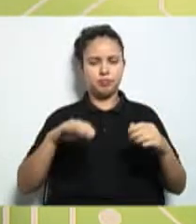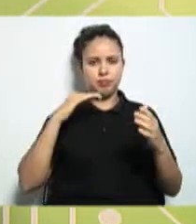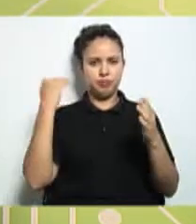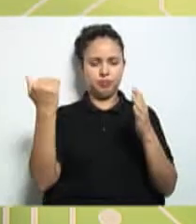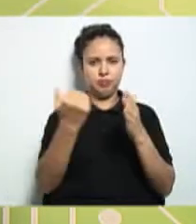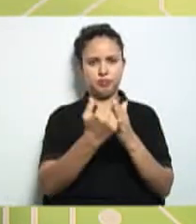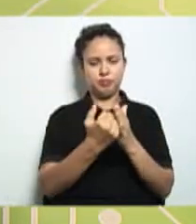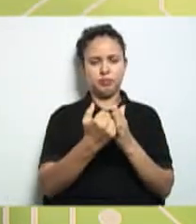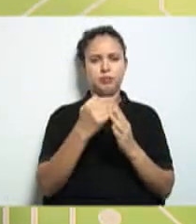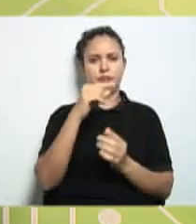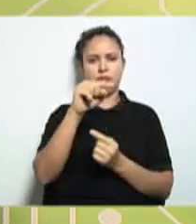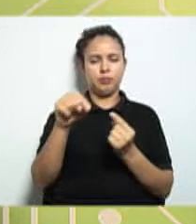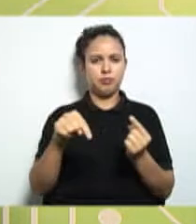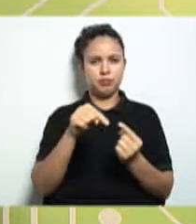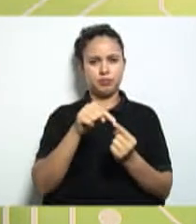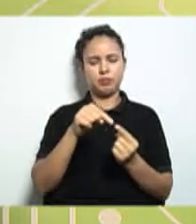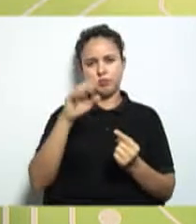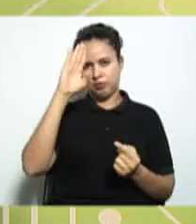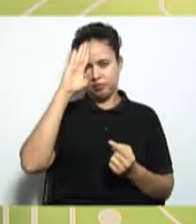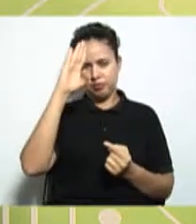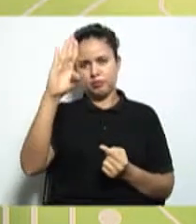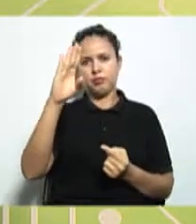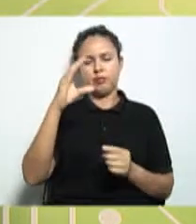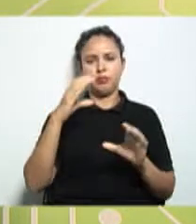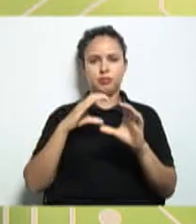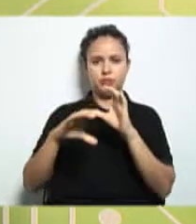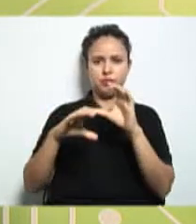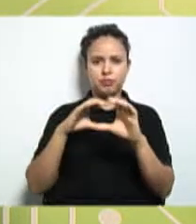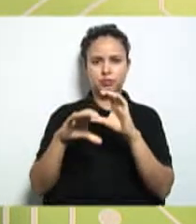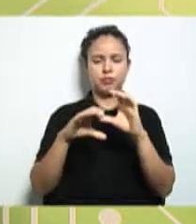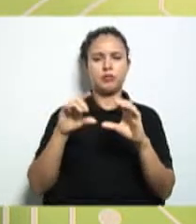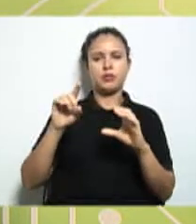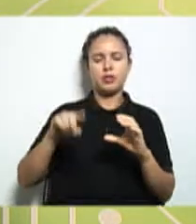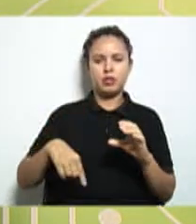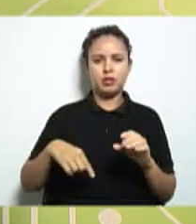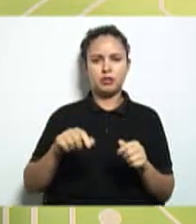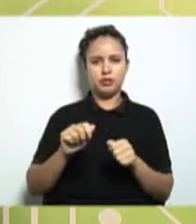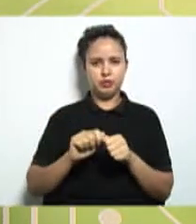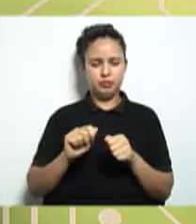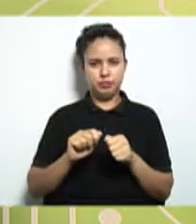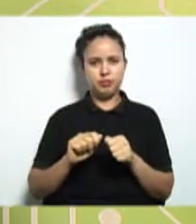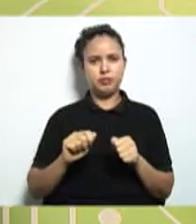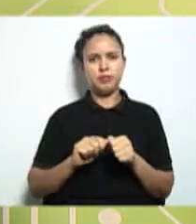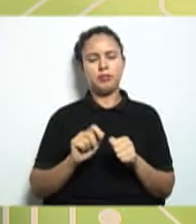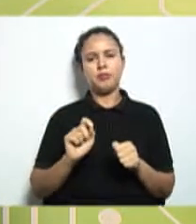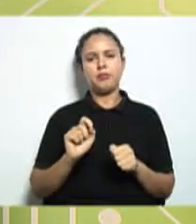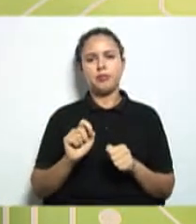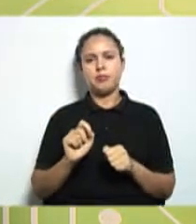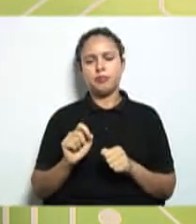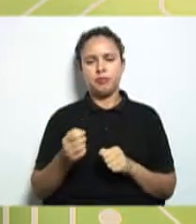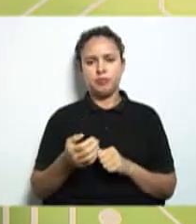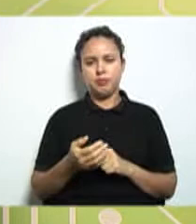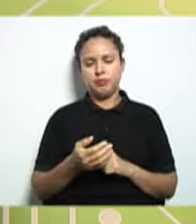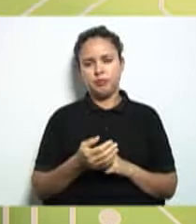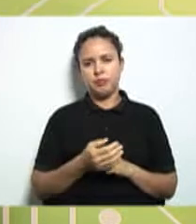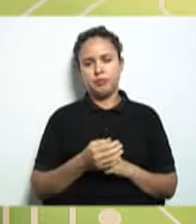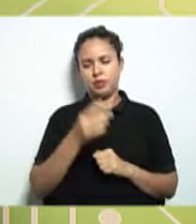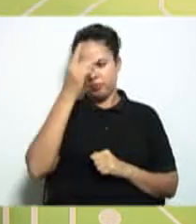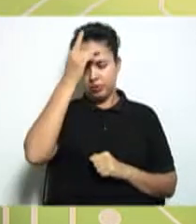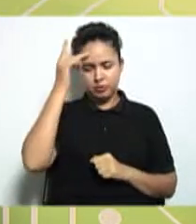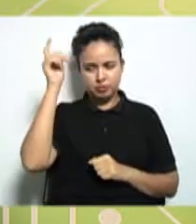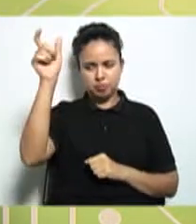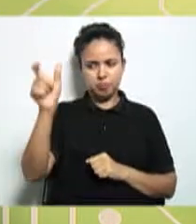o objetivo principal da comunicação, que é fazer com que aquele que lhe